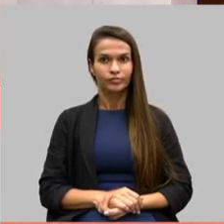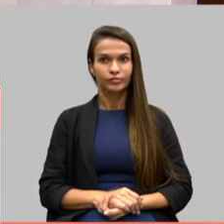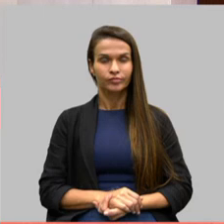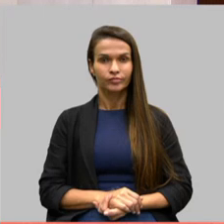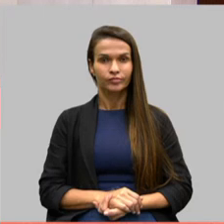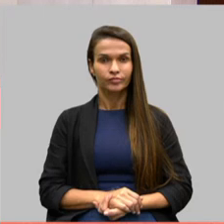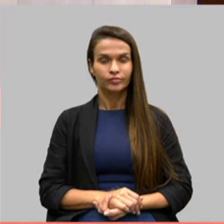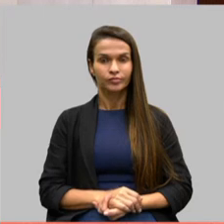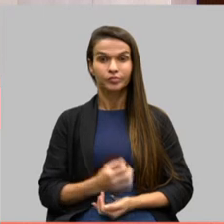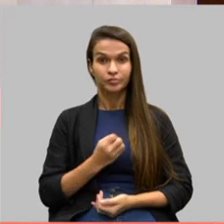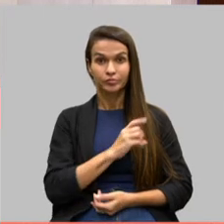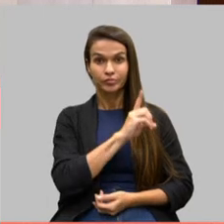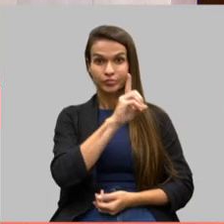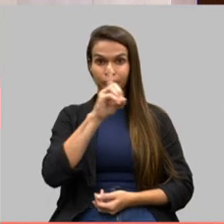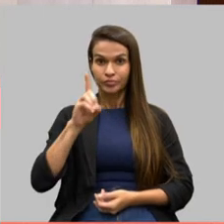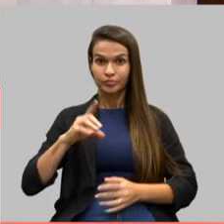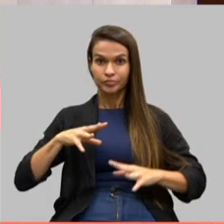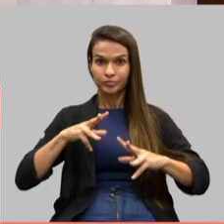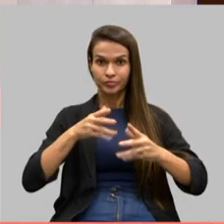Bom dia a todos e todas.